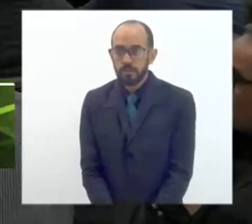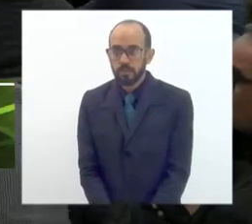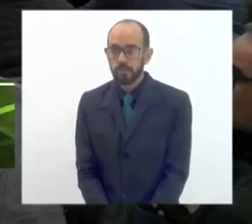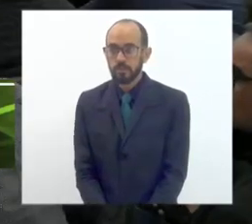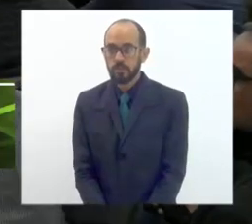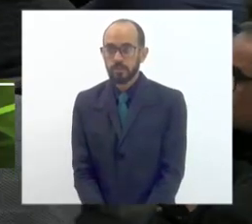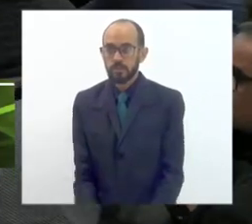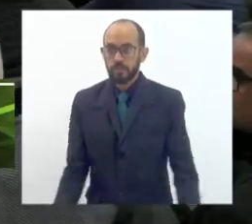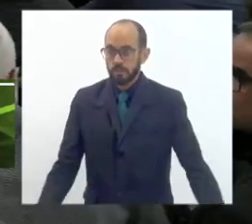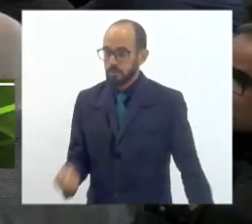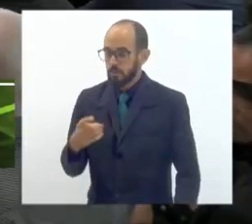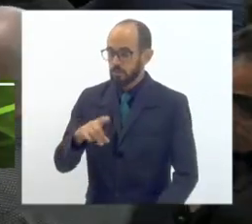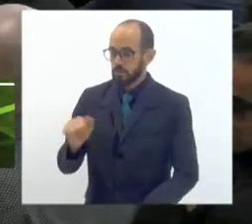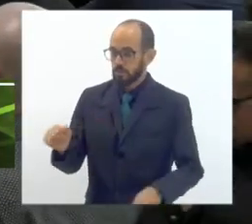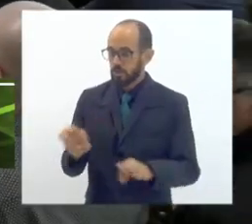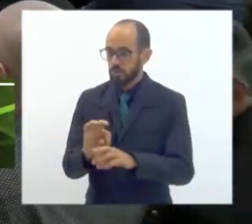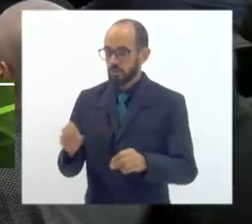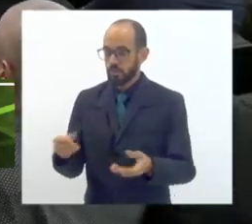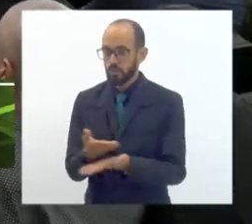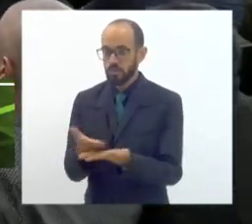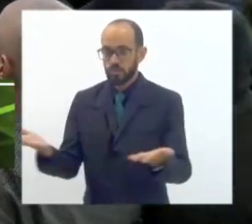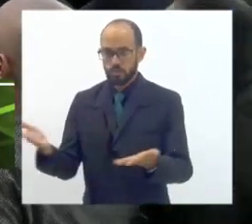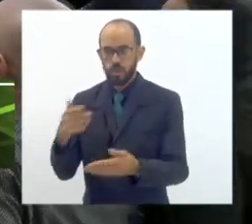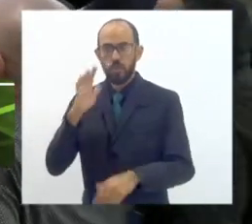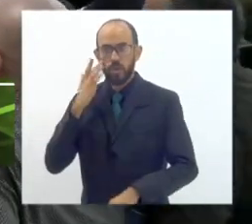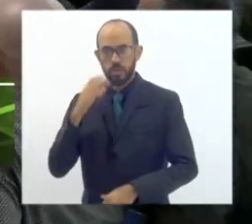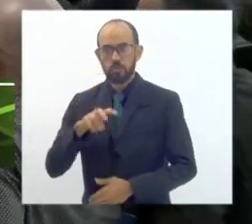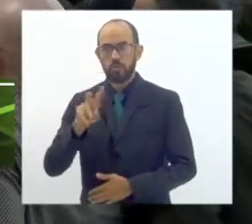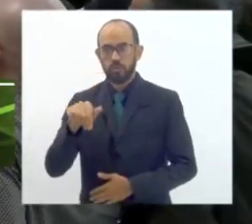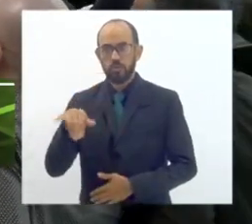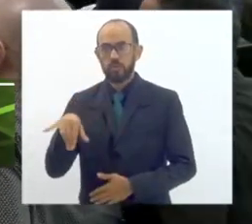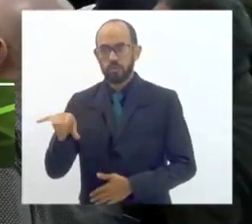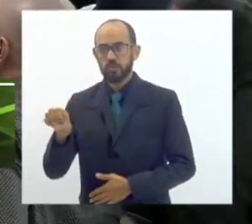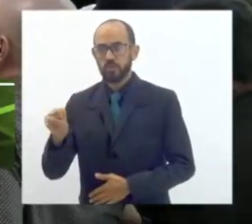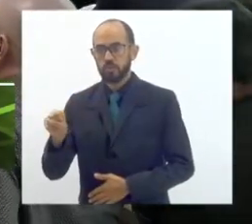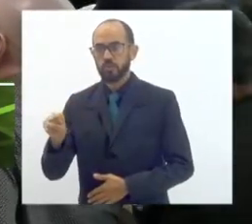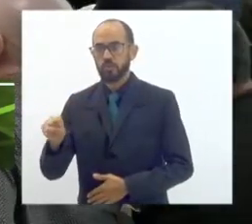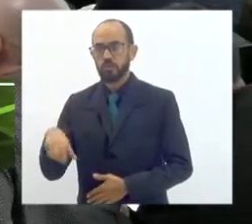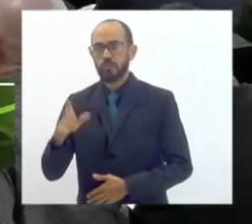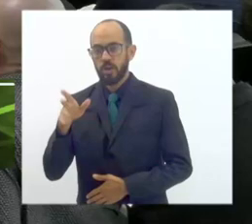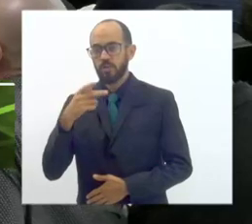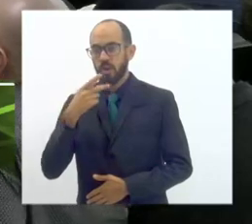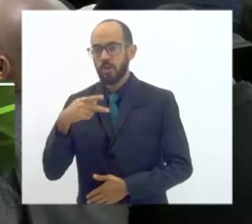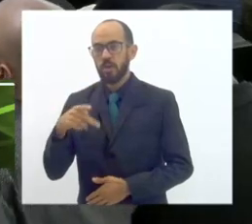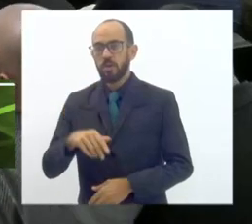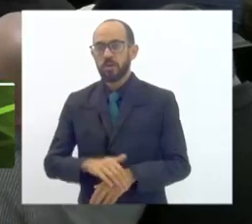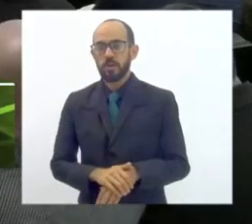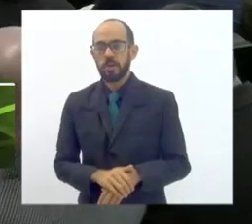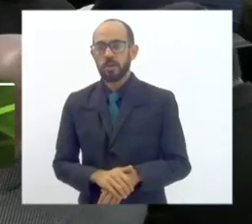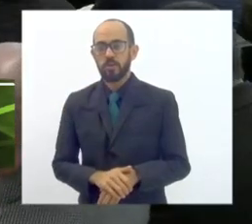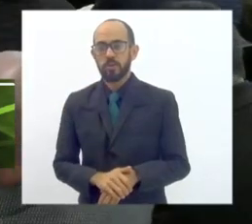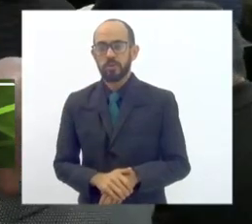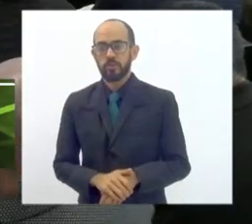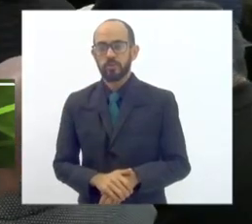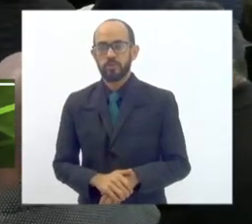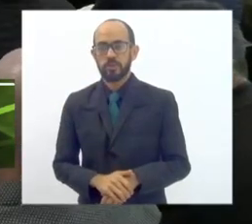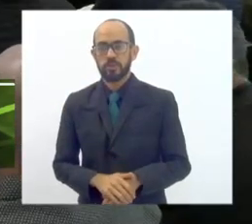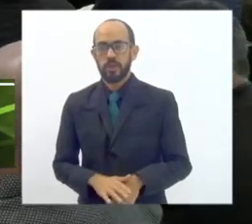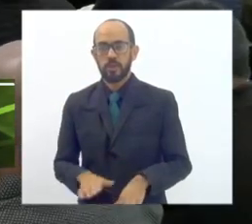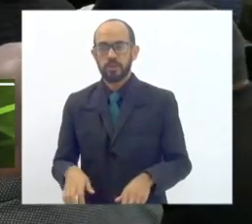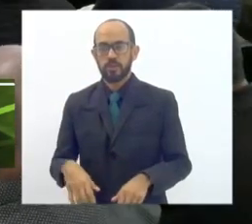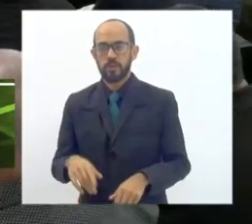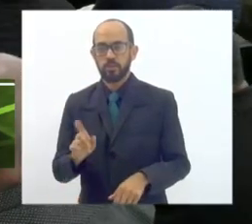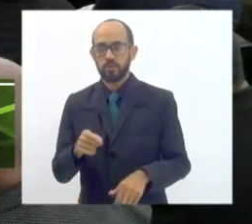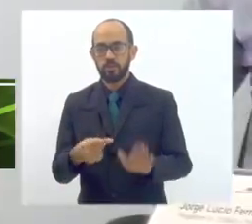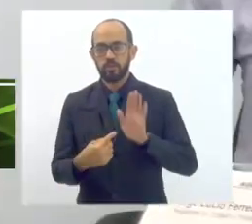Bom dia a todos. Eu acho que o Vinícius já falou um pouco, rapidamente. A gente só trouxe o exemplo do SAMU como um impasse